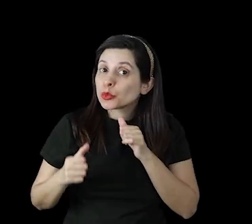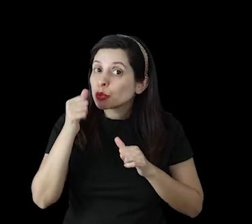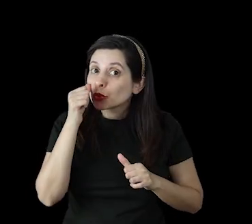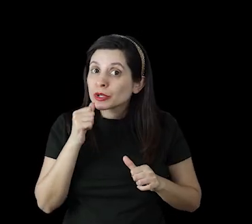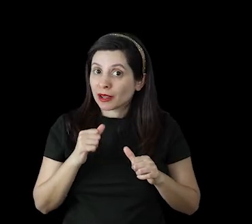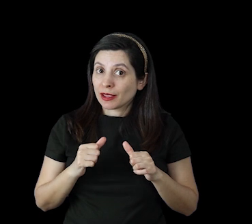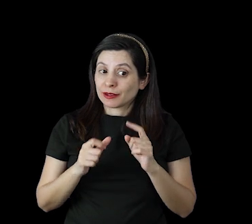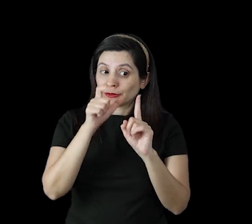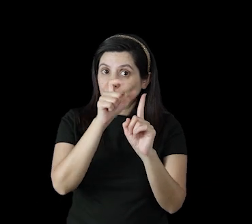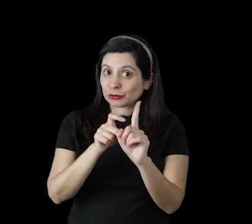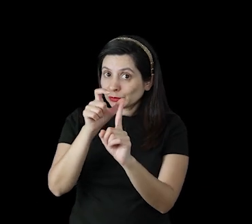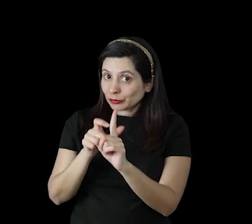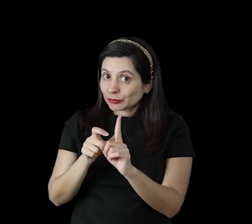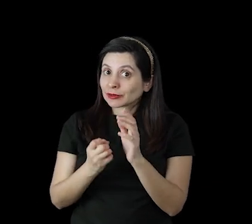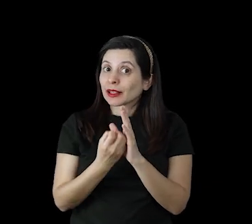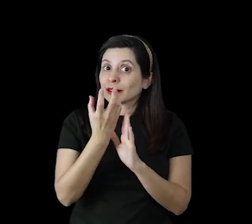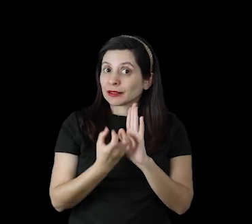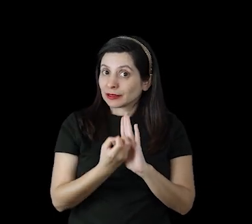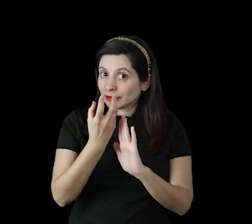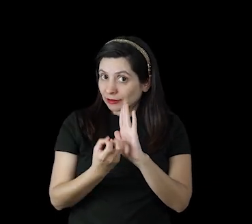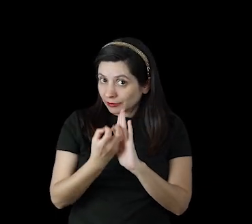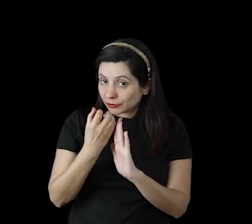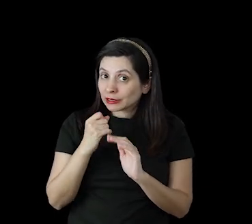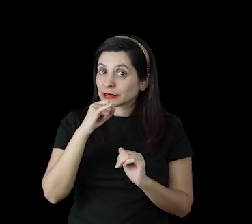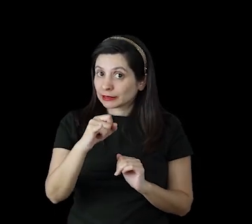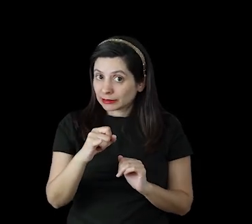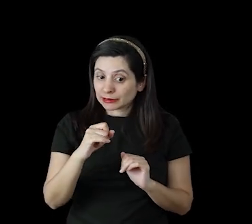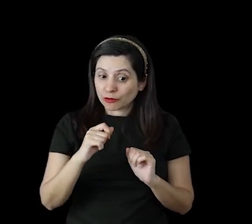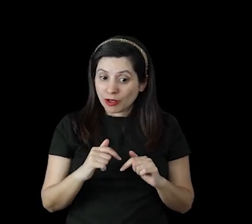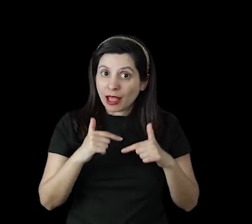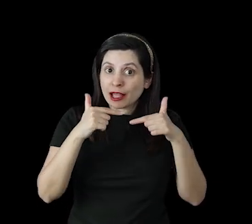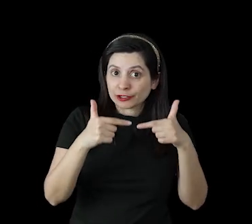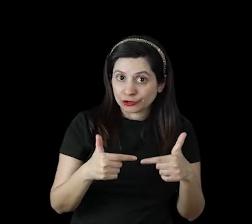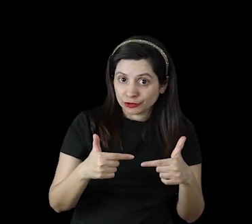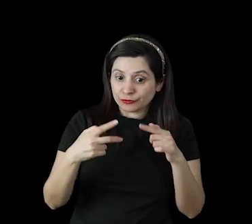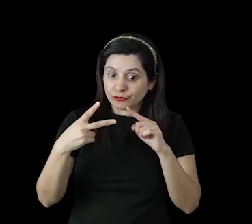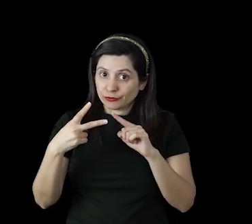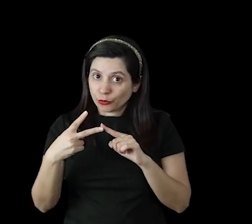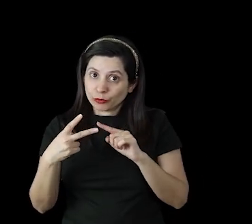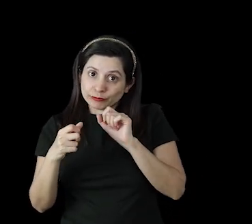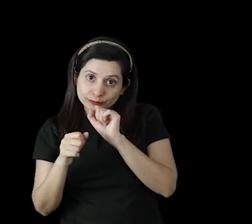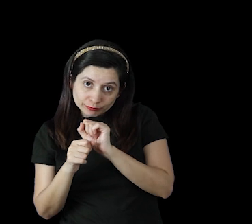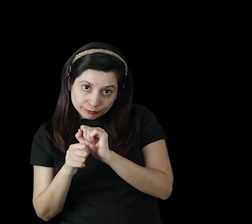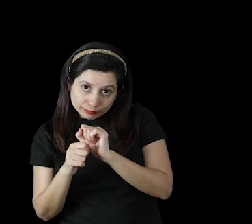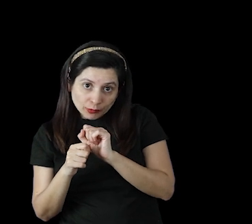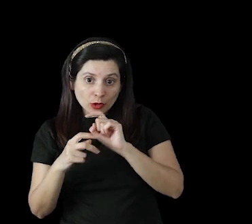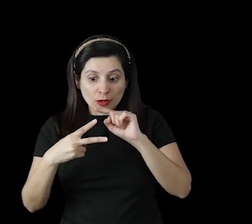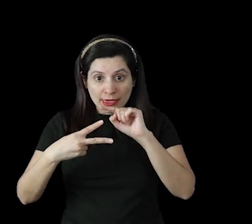nos personagens que vocês estão criando, se eles são ativos ou passivos. Porque eu comecei